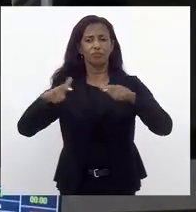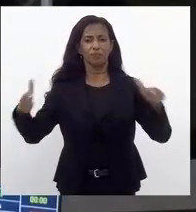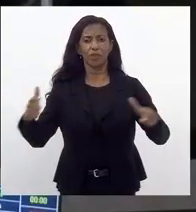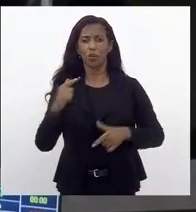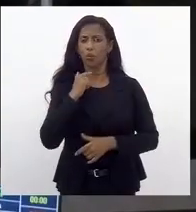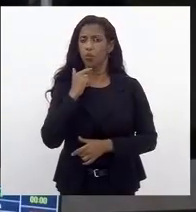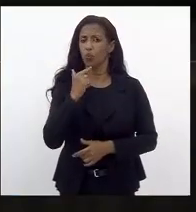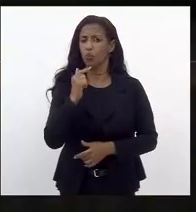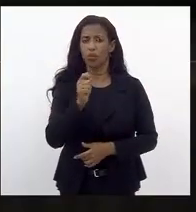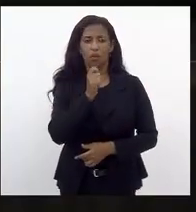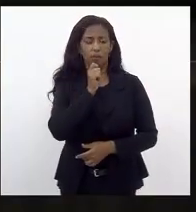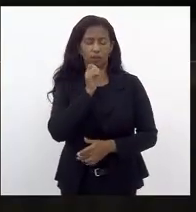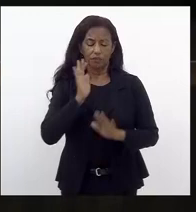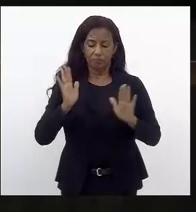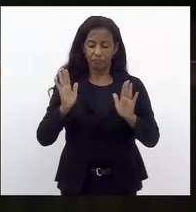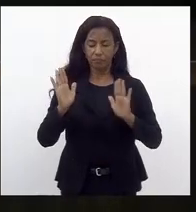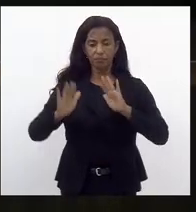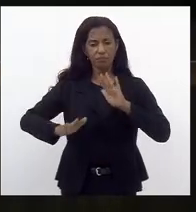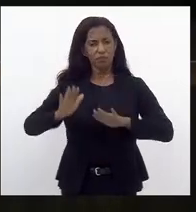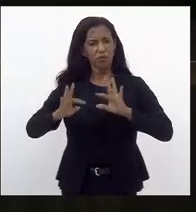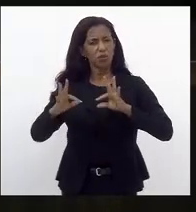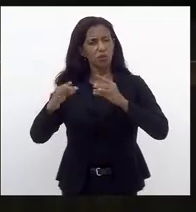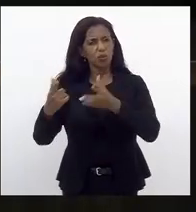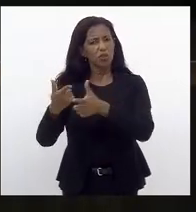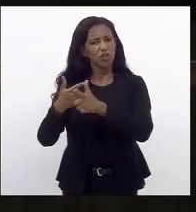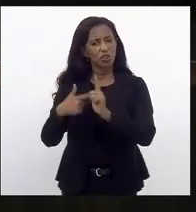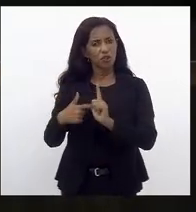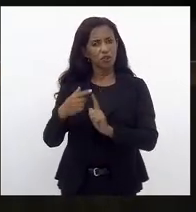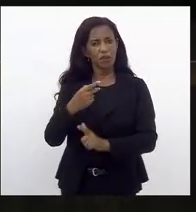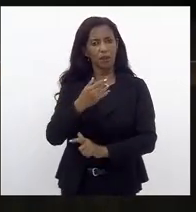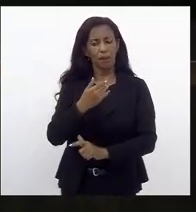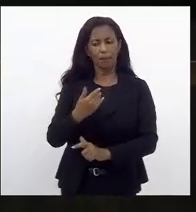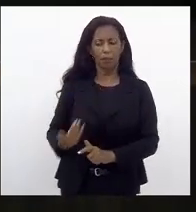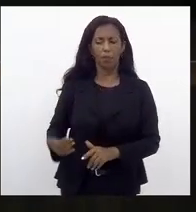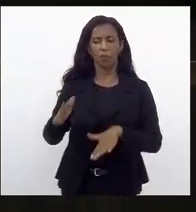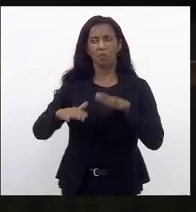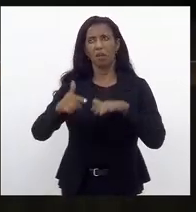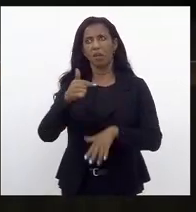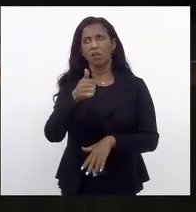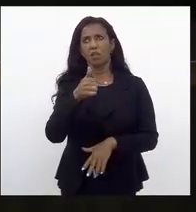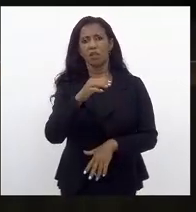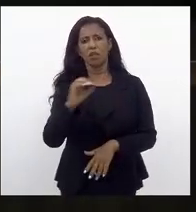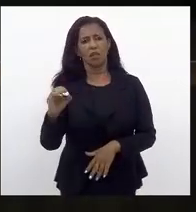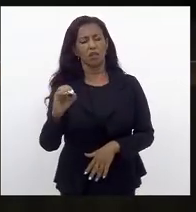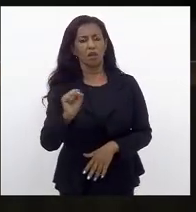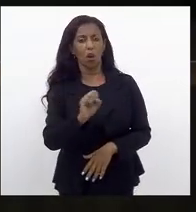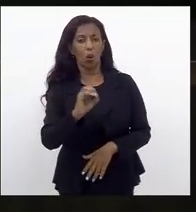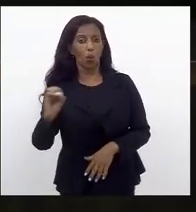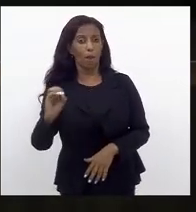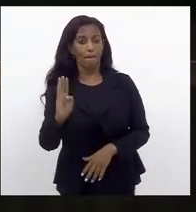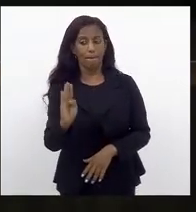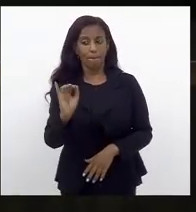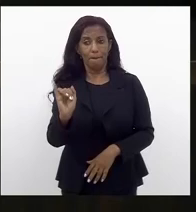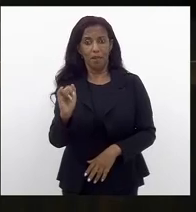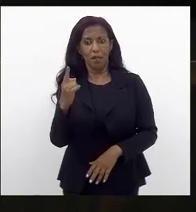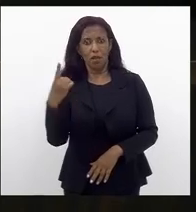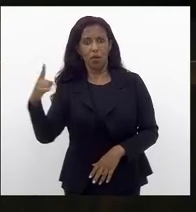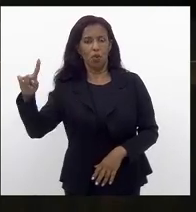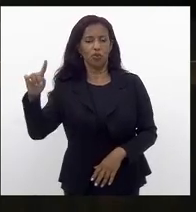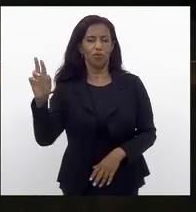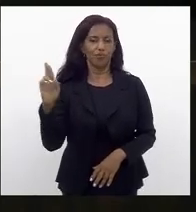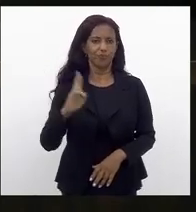dúvida talvez toda a dívida pública seja da ordem de todos 700 há 800 bilhões de